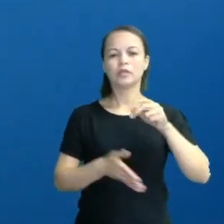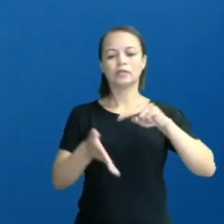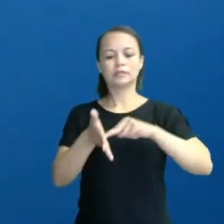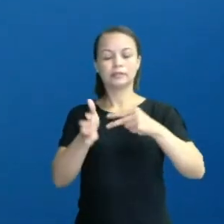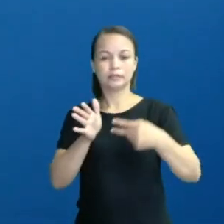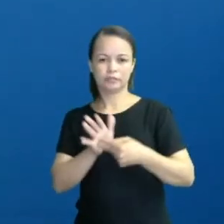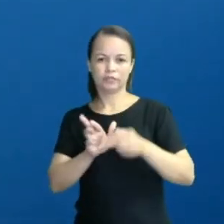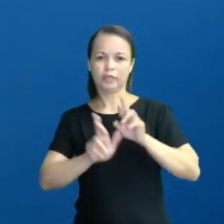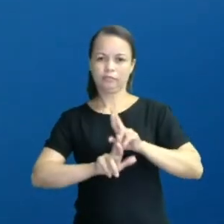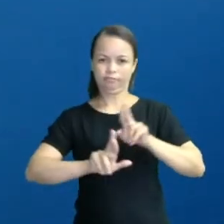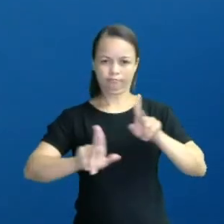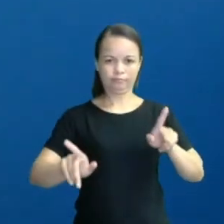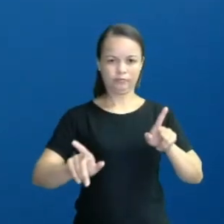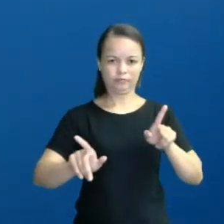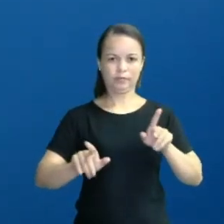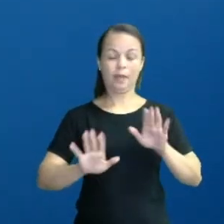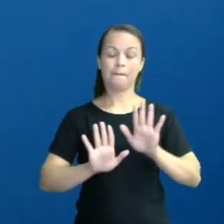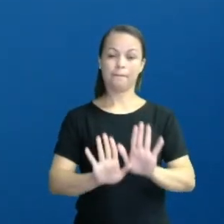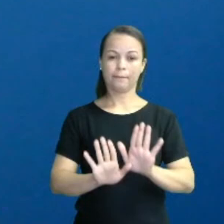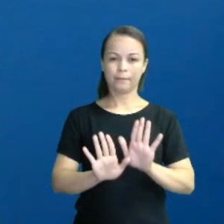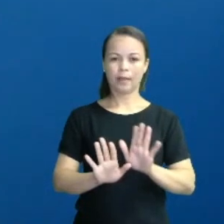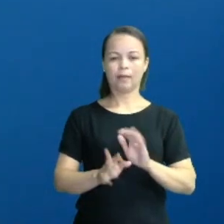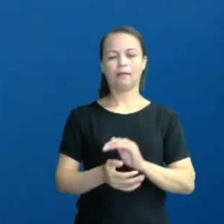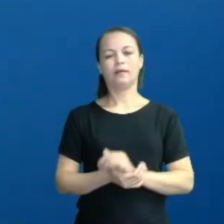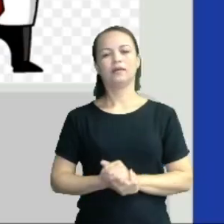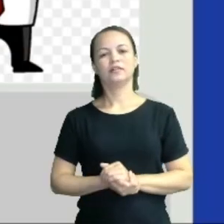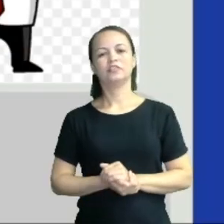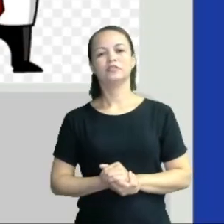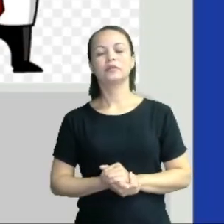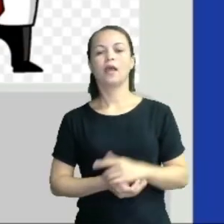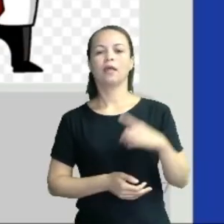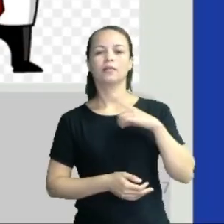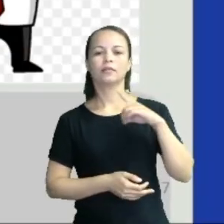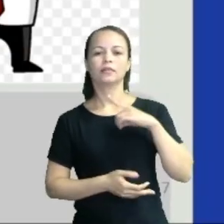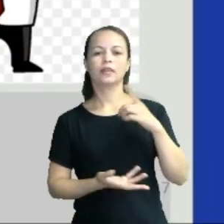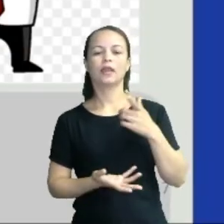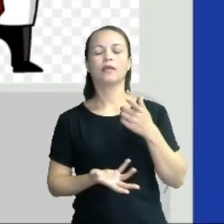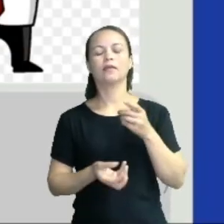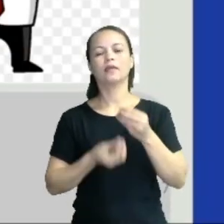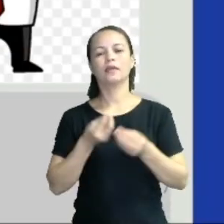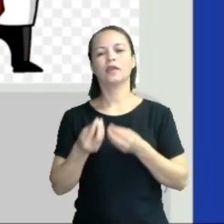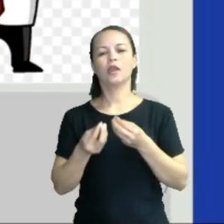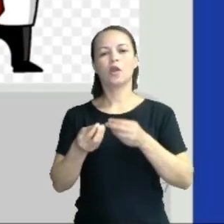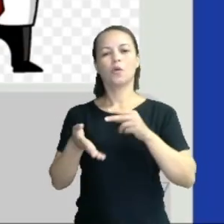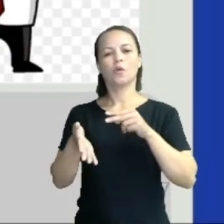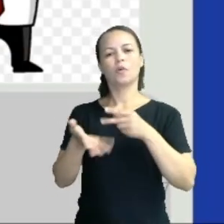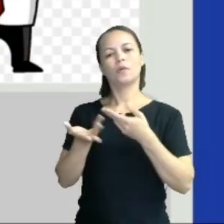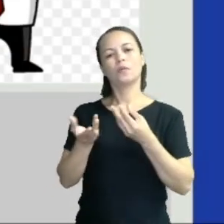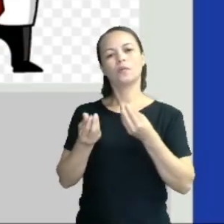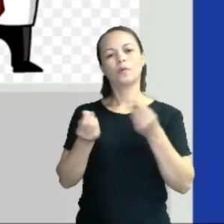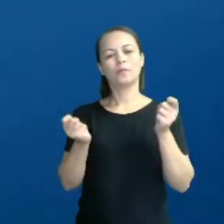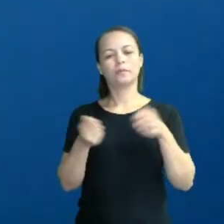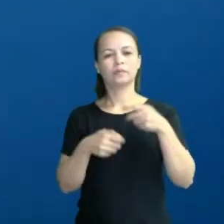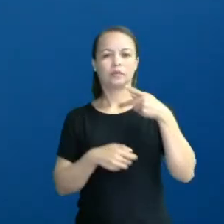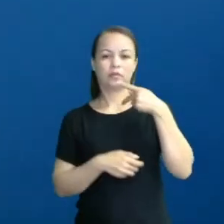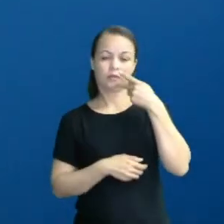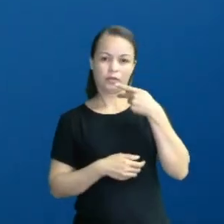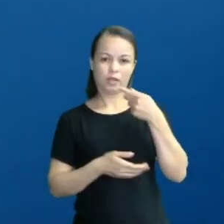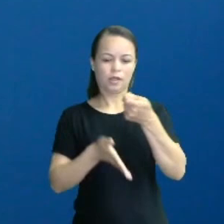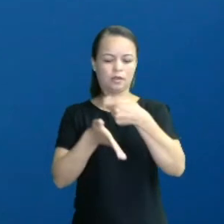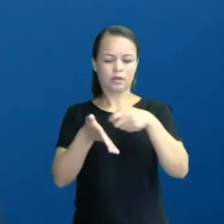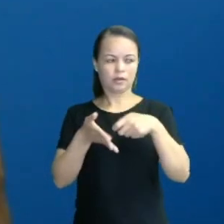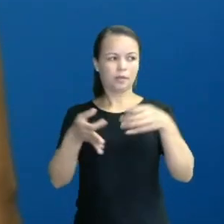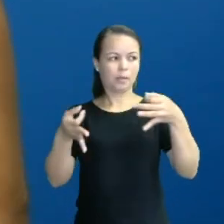significados diferentes, mas possui sonoridade e grafias iguais ou parecidas. Certo,